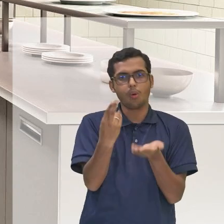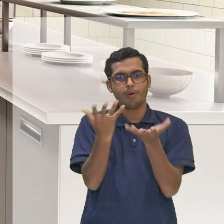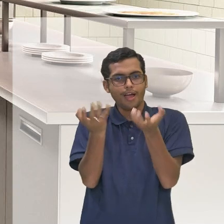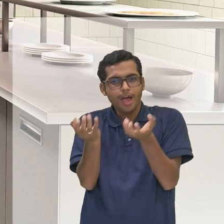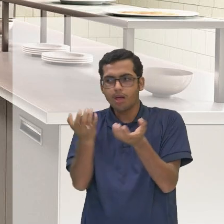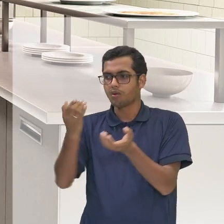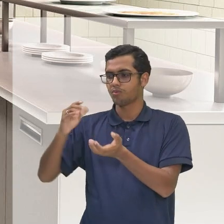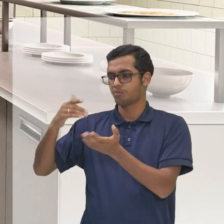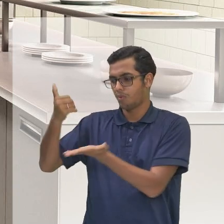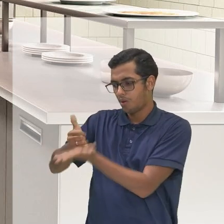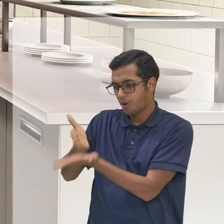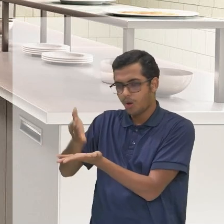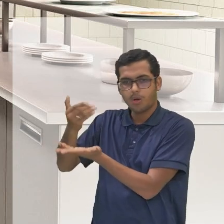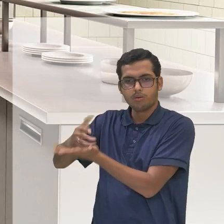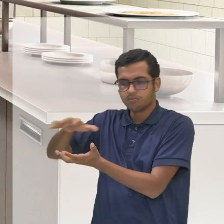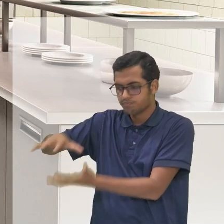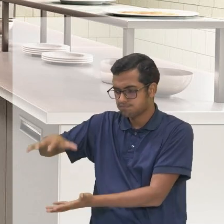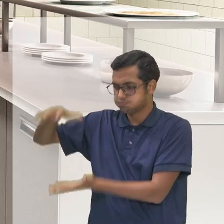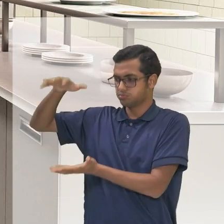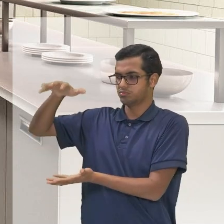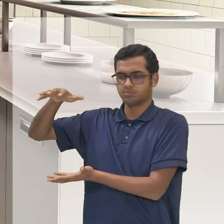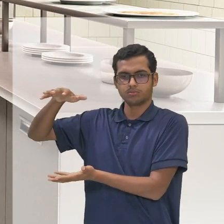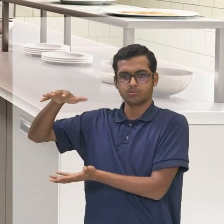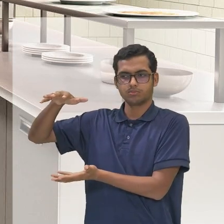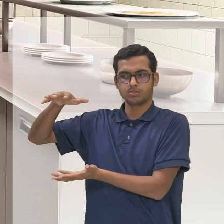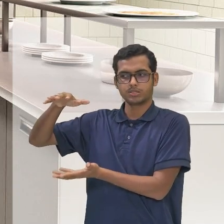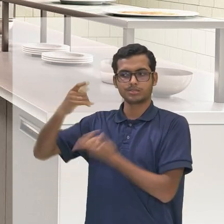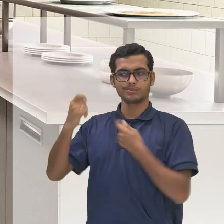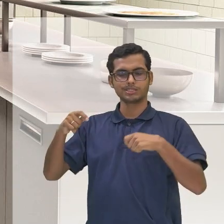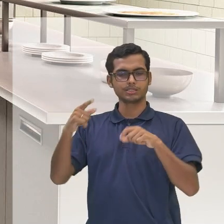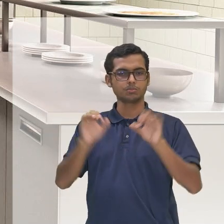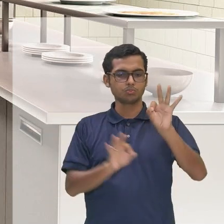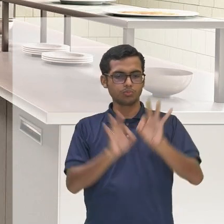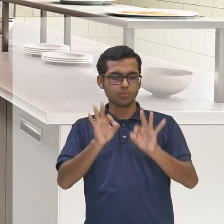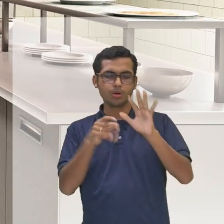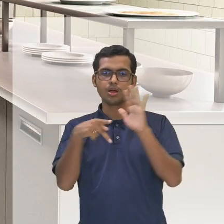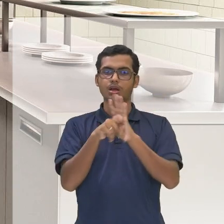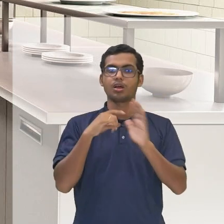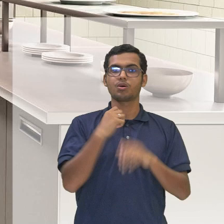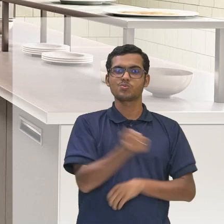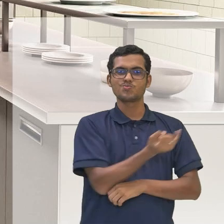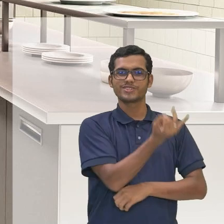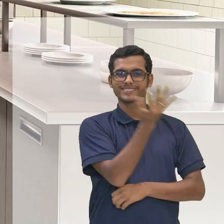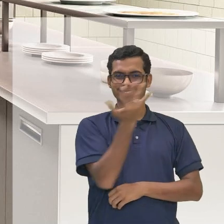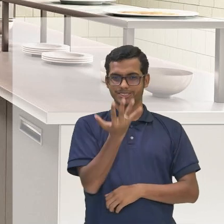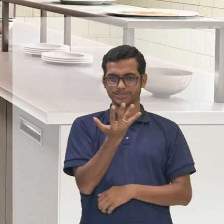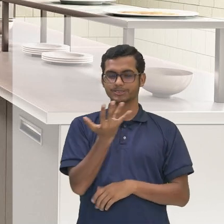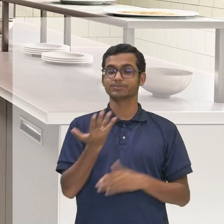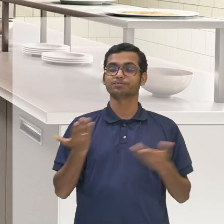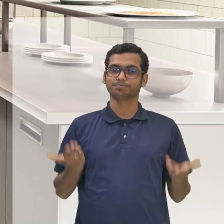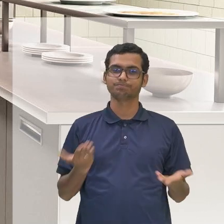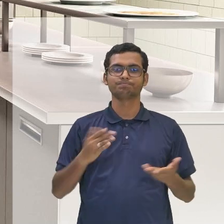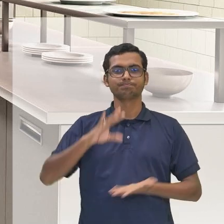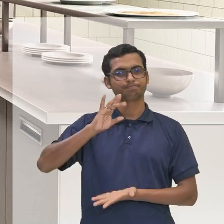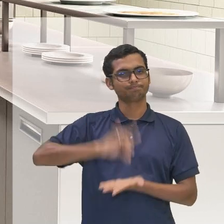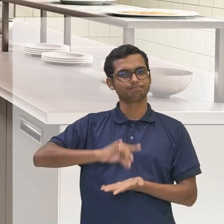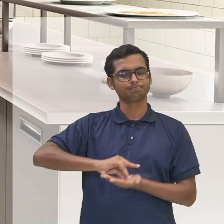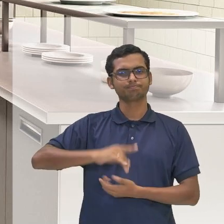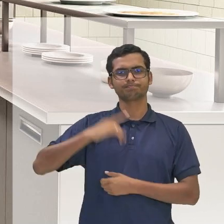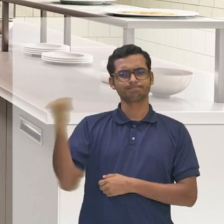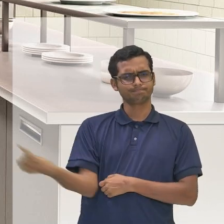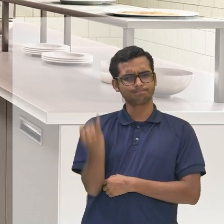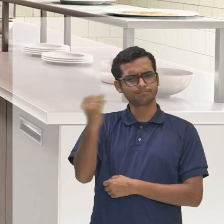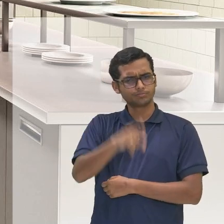na quantidade que você coloca, vai ter algum problema. Então é muito importante você saber sobre isso. Quando eu falo